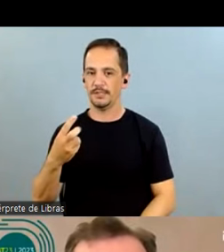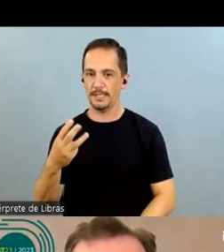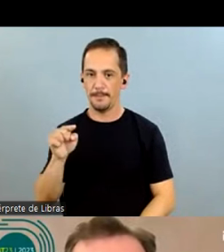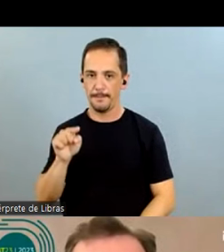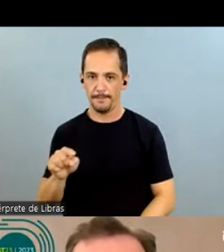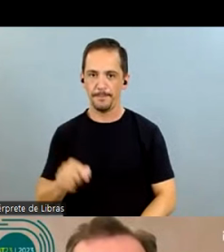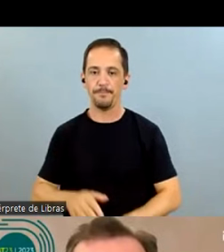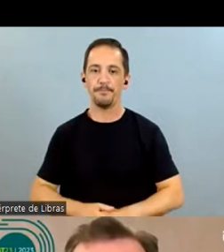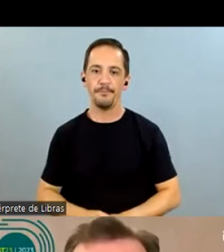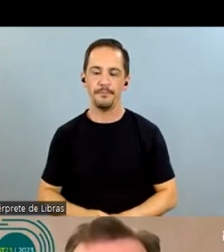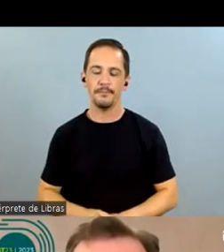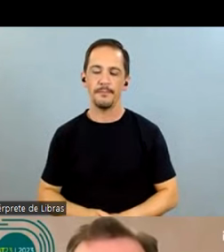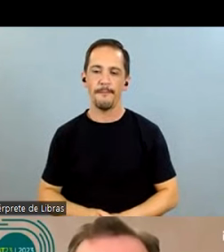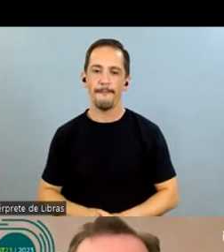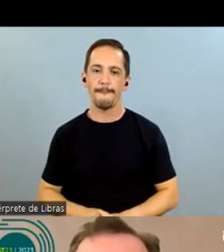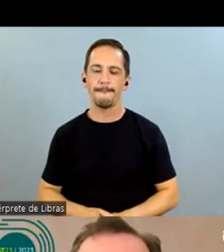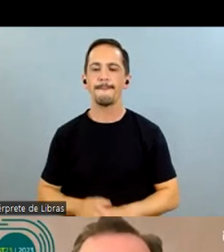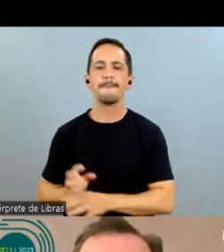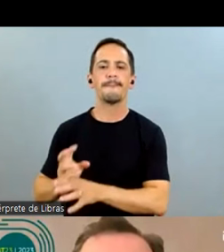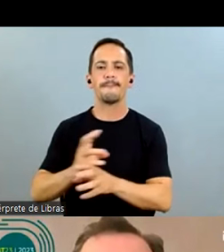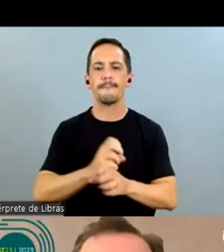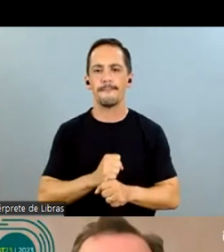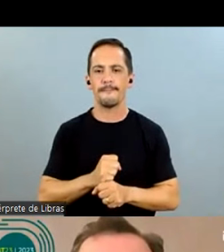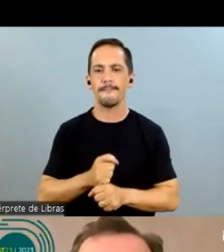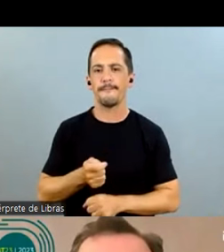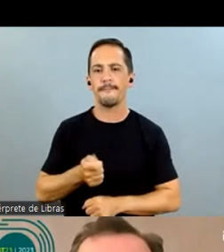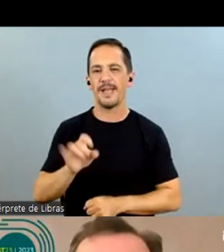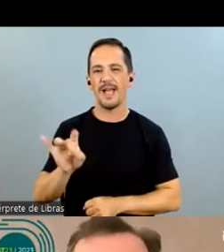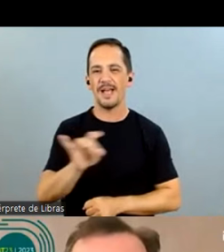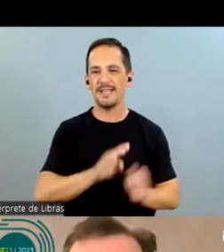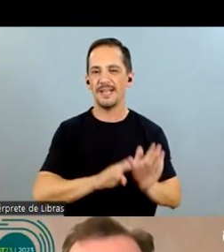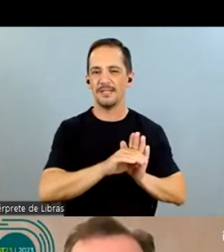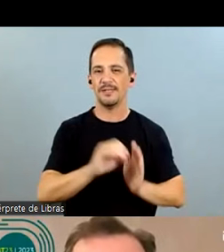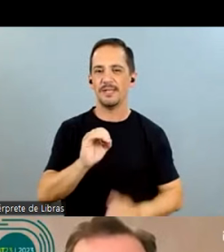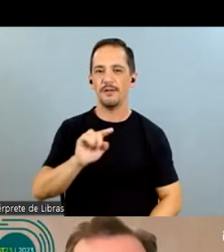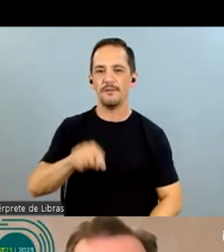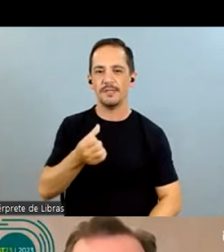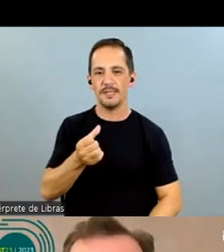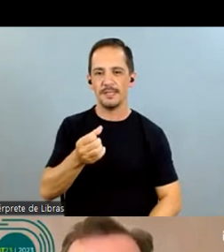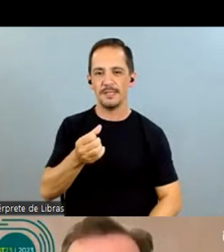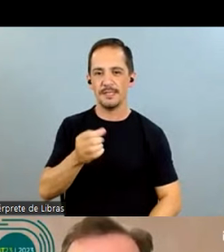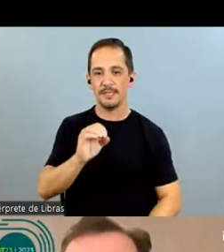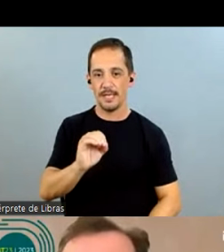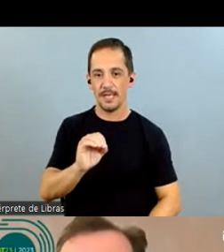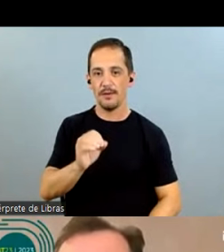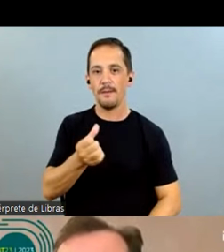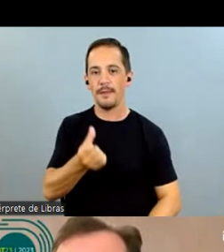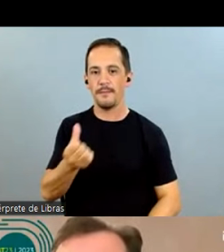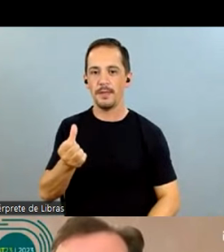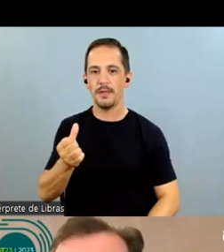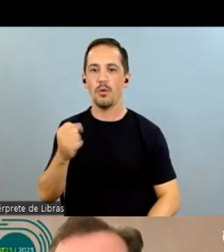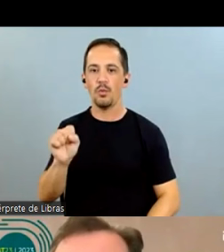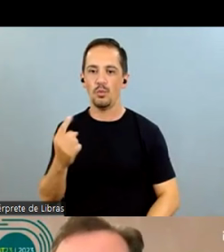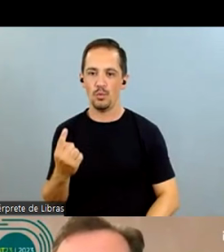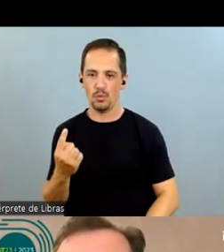eh um total de entos por ação de 0.06 681 né Eh e no ano